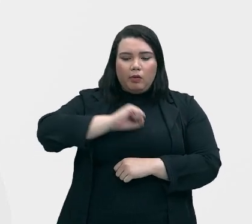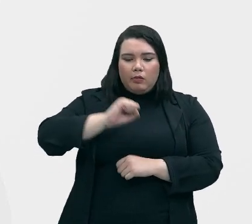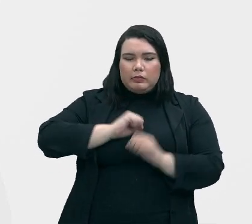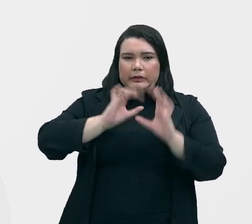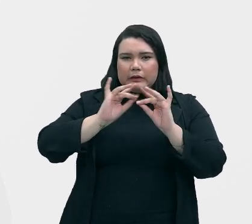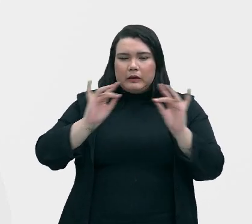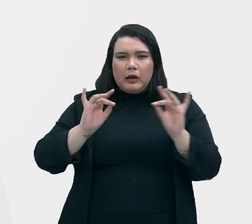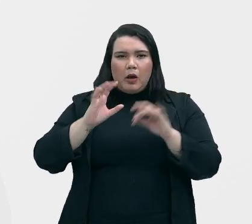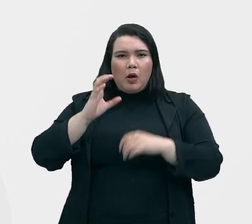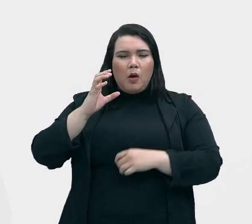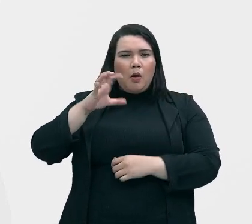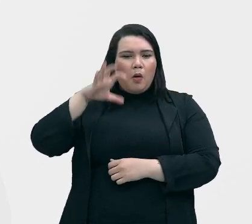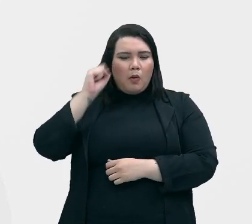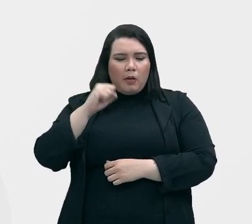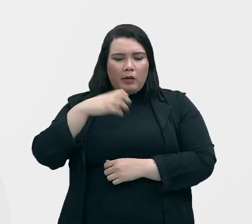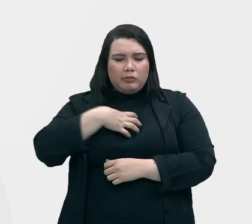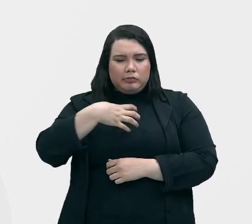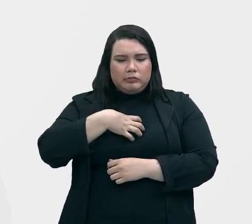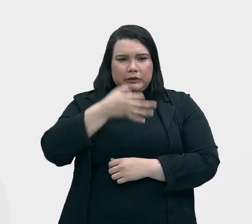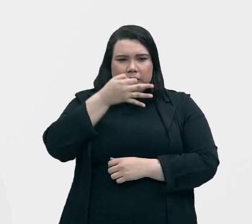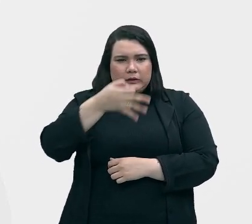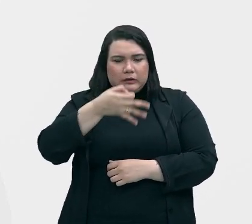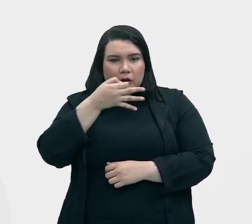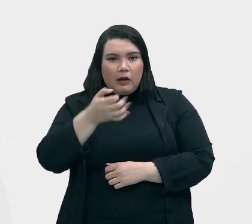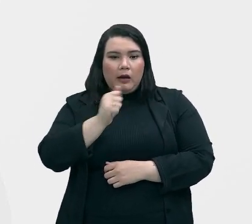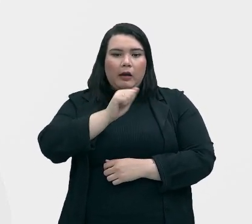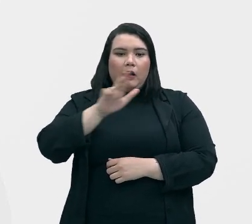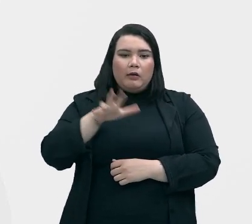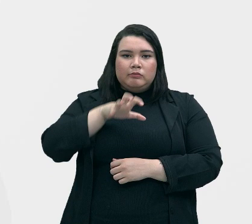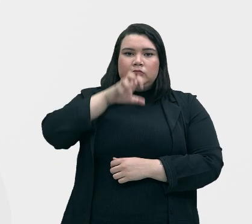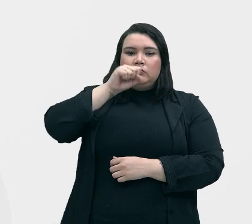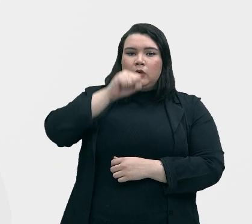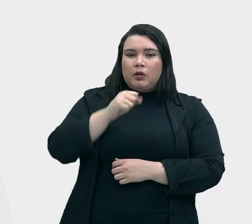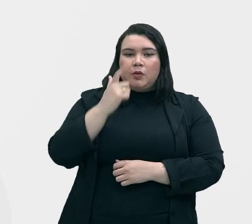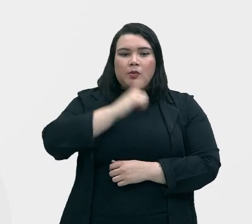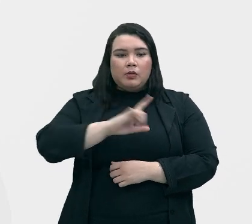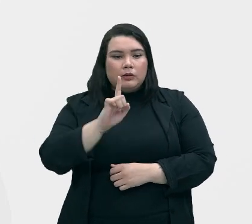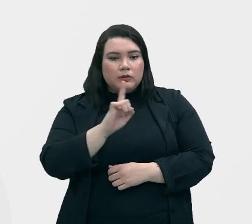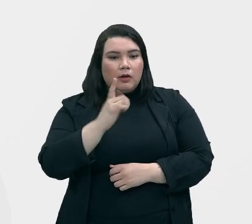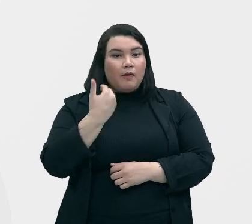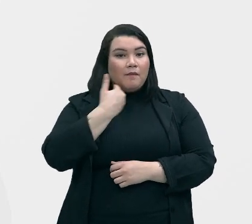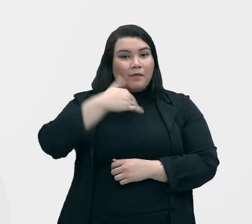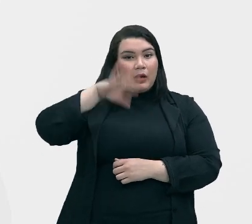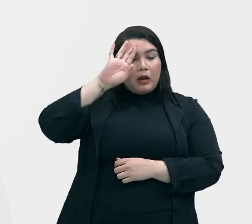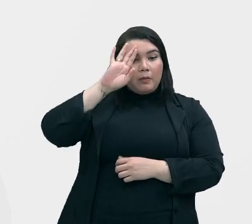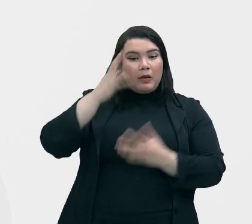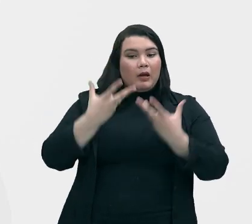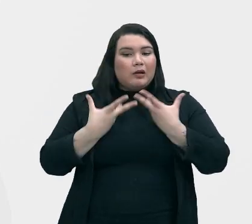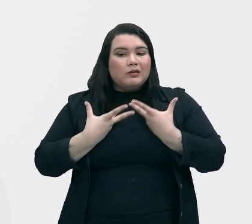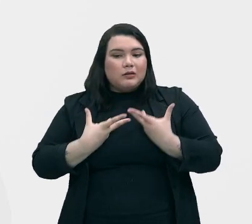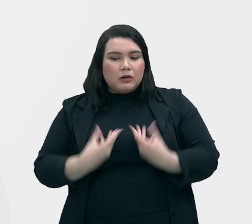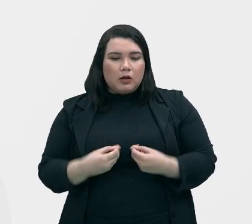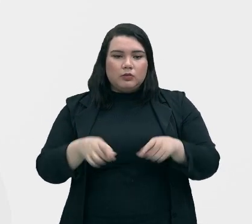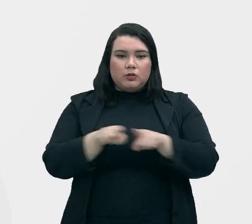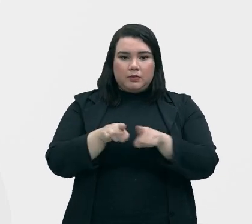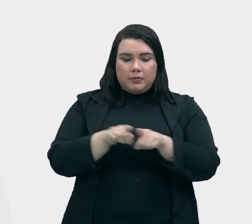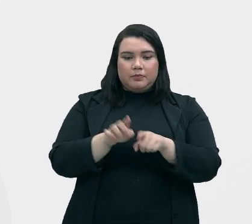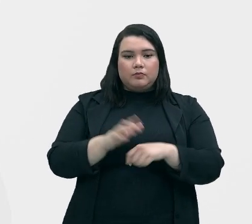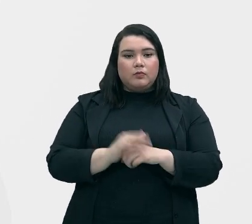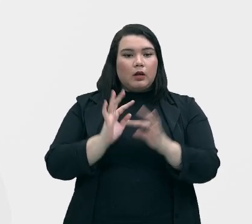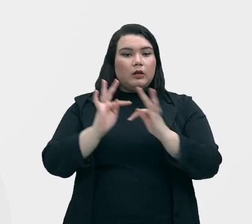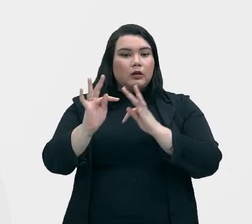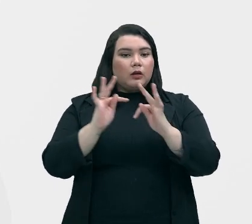muco, chiado no peito, falta de ar, dificuldade para respirar, febre e fadiga. E o tratamento, né, para